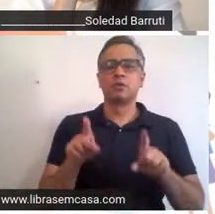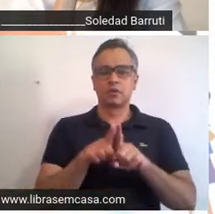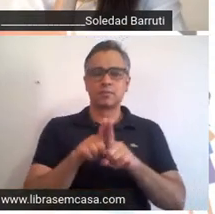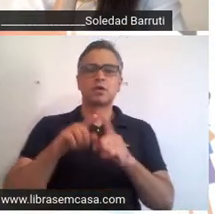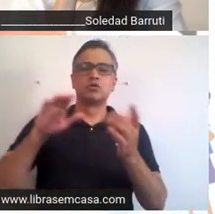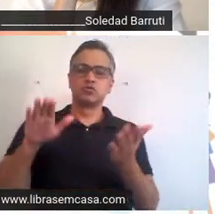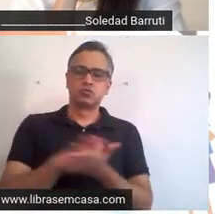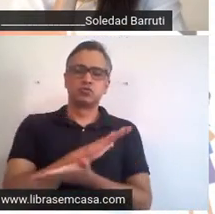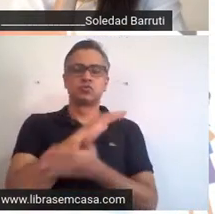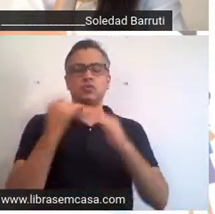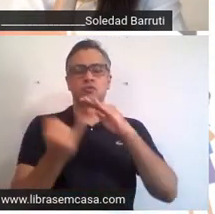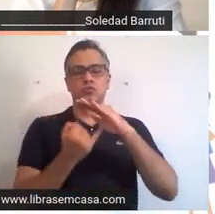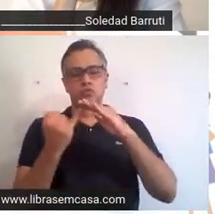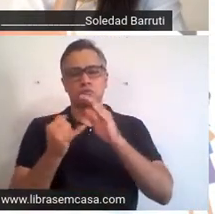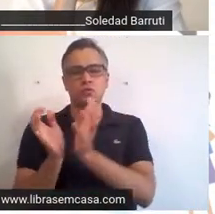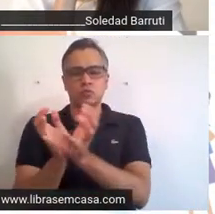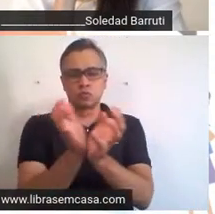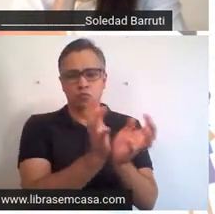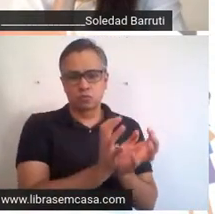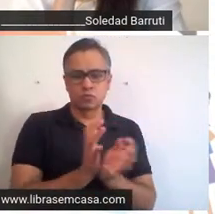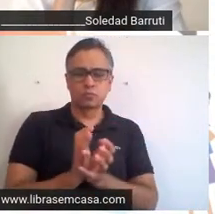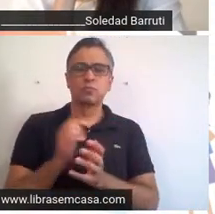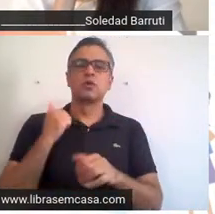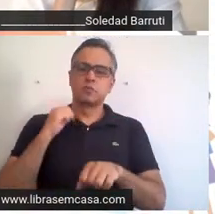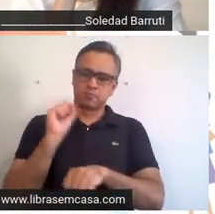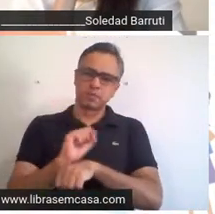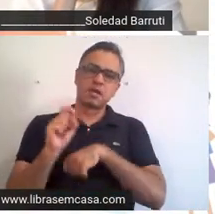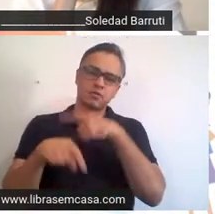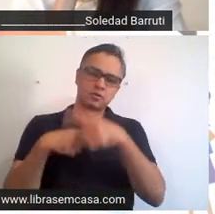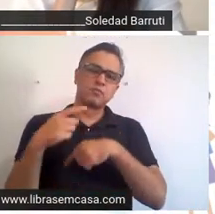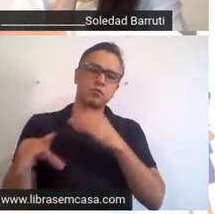paro por aqui e aí depois, se for necessário, a gente completa.